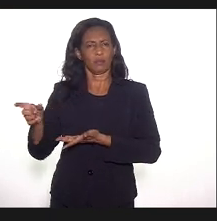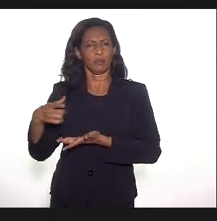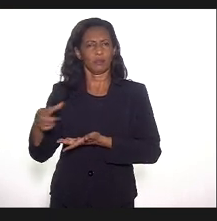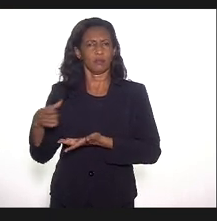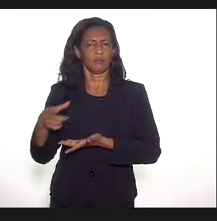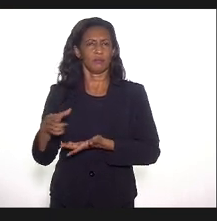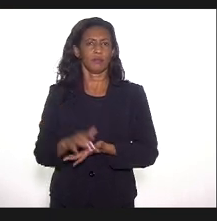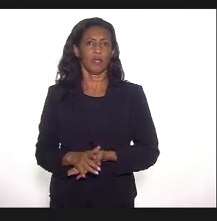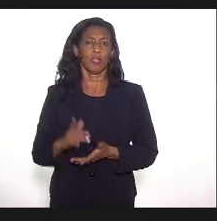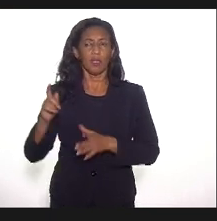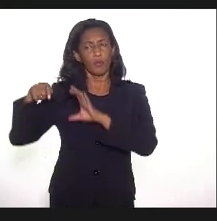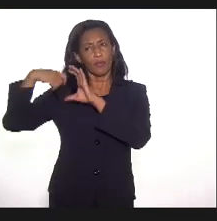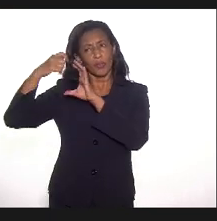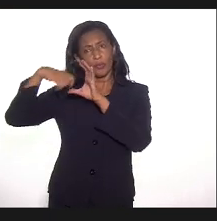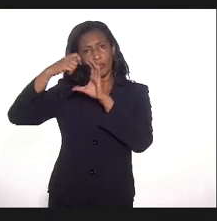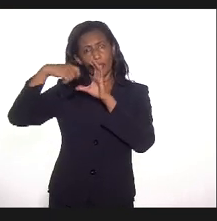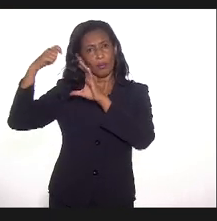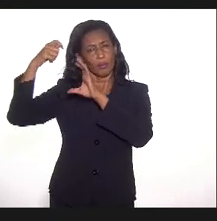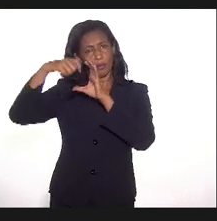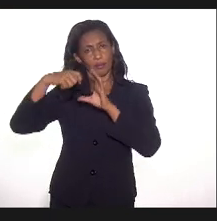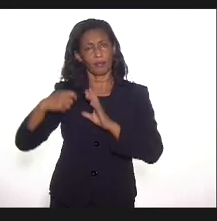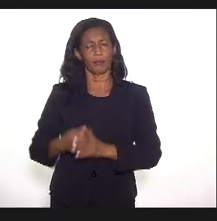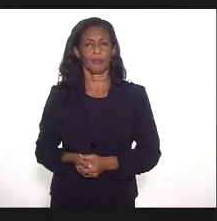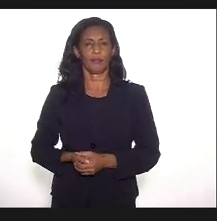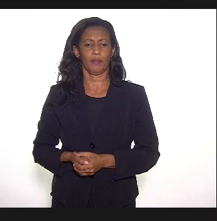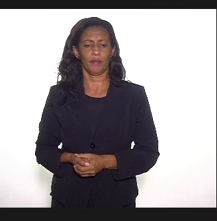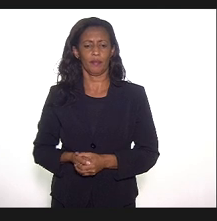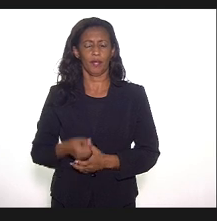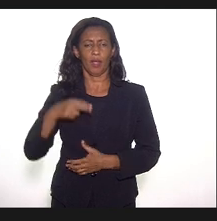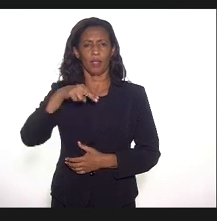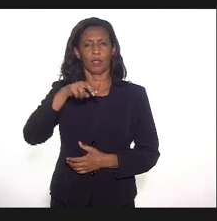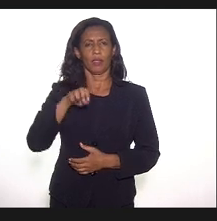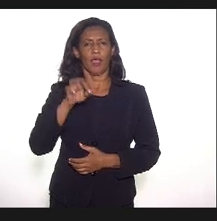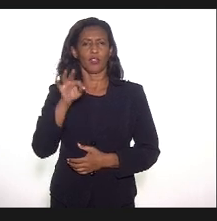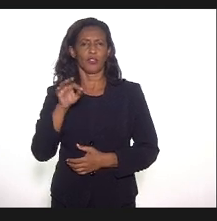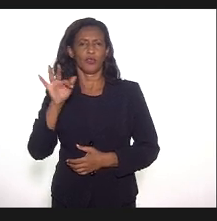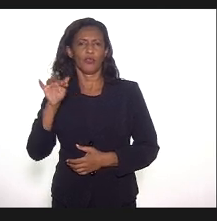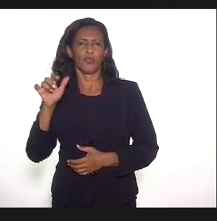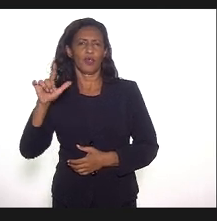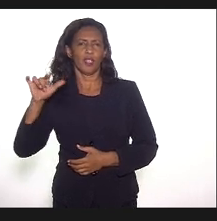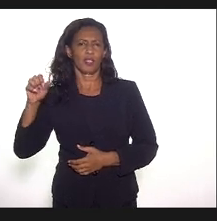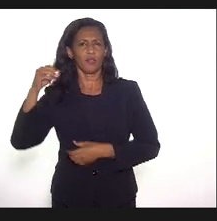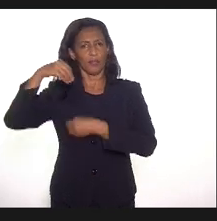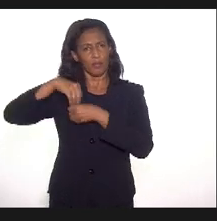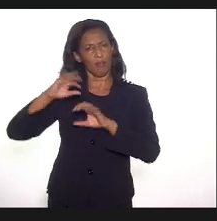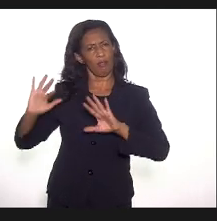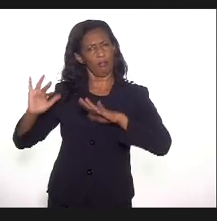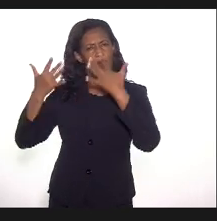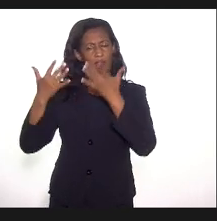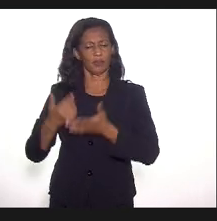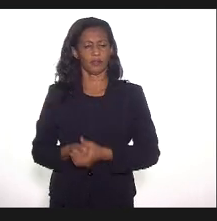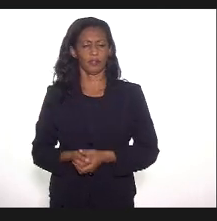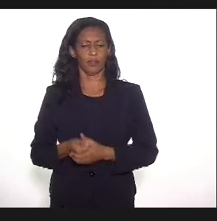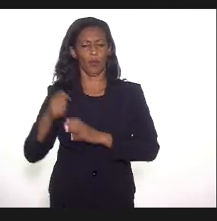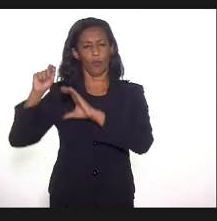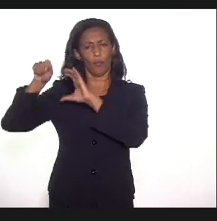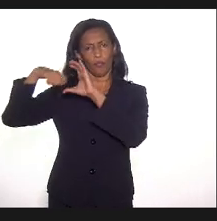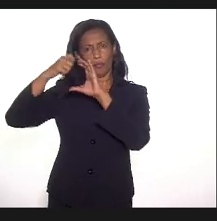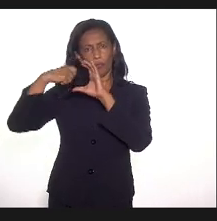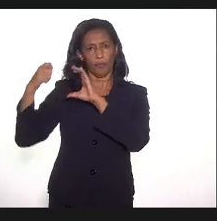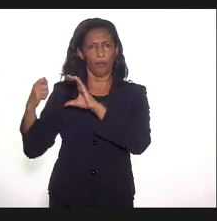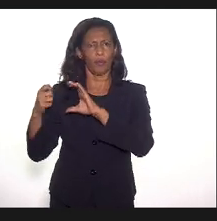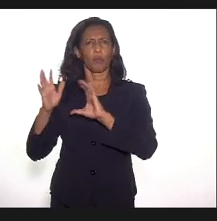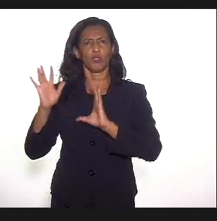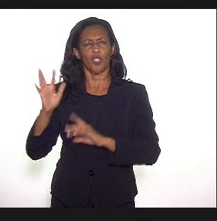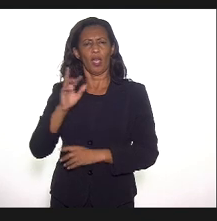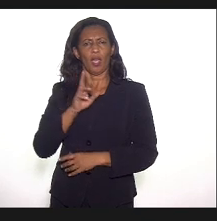foi feito um filme pela Netflix. Foi filmado dentro da festa. O filme é Ricos